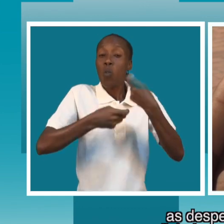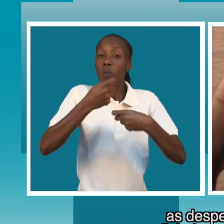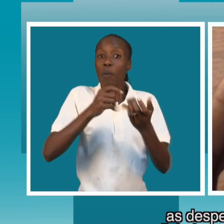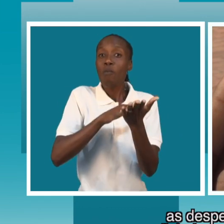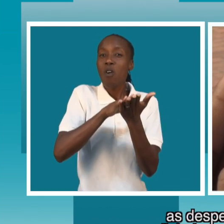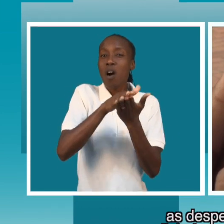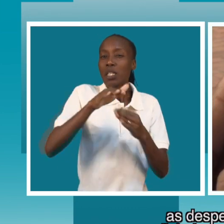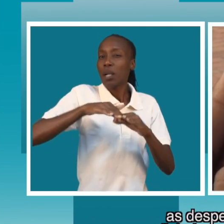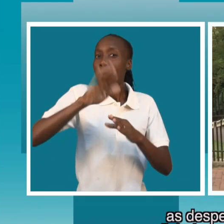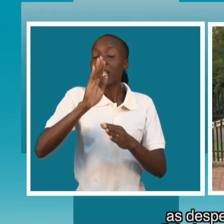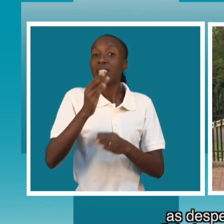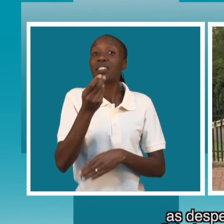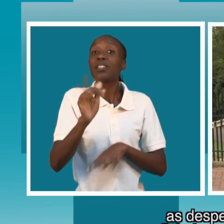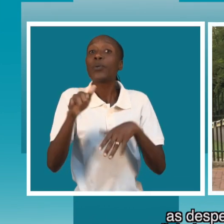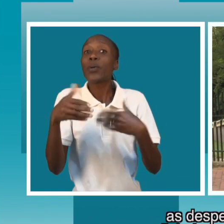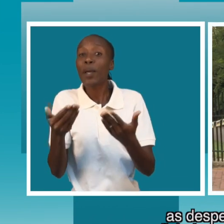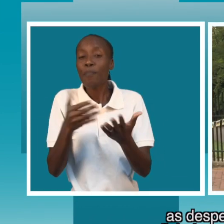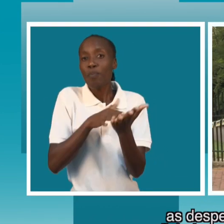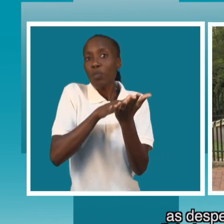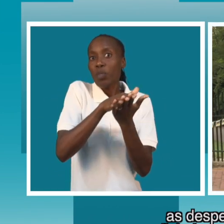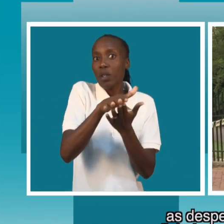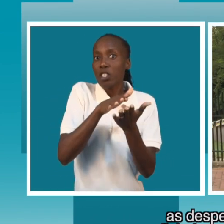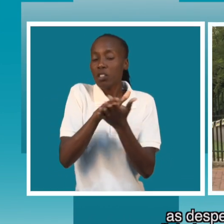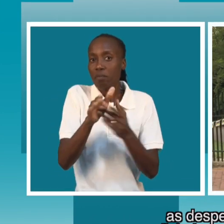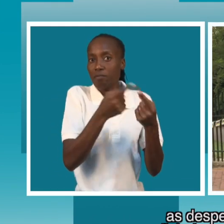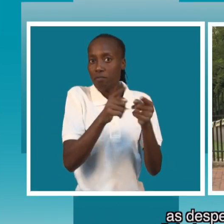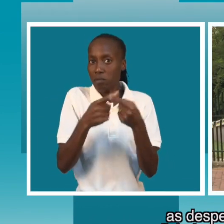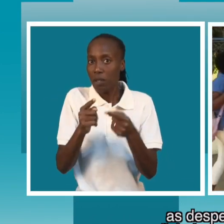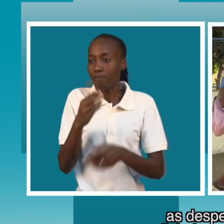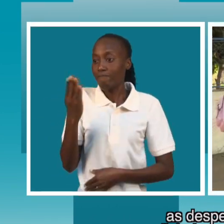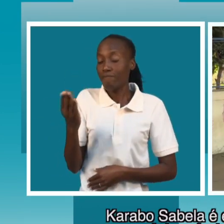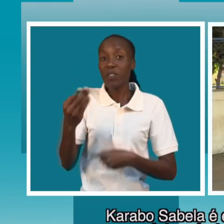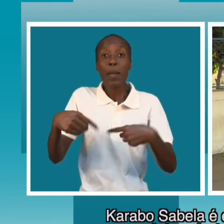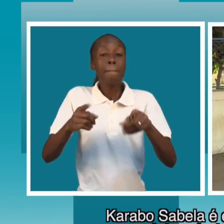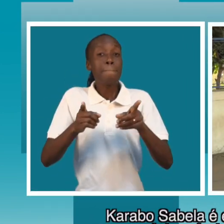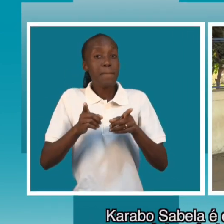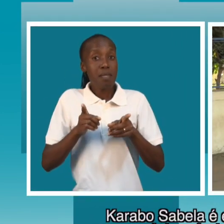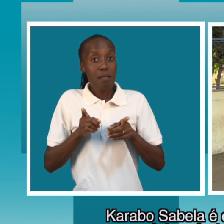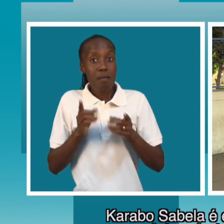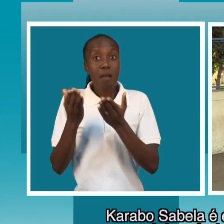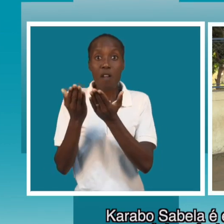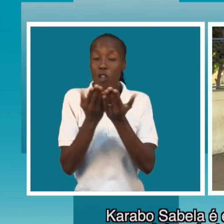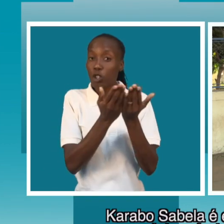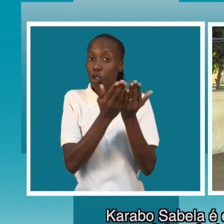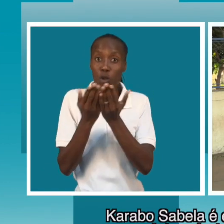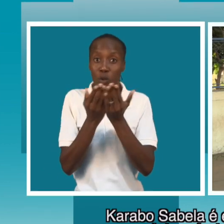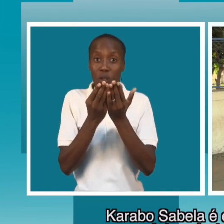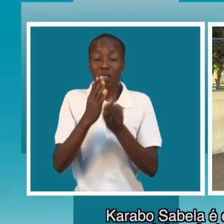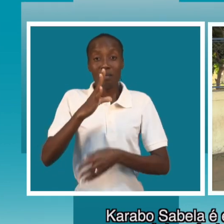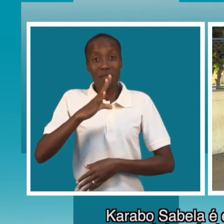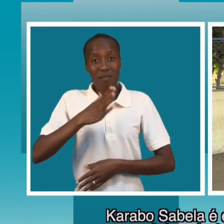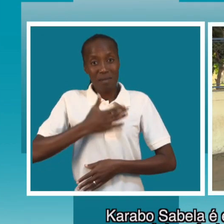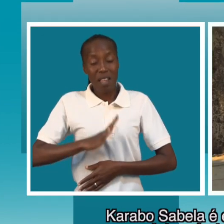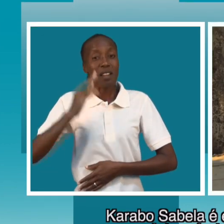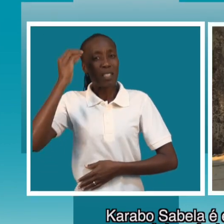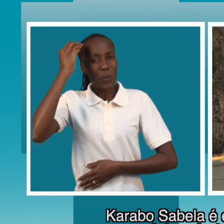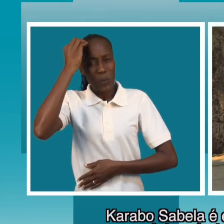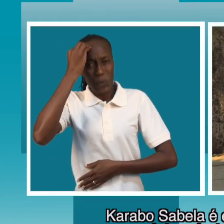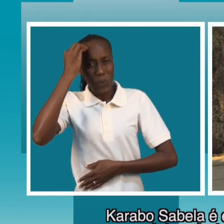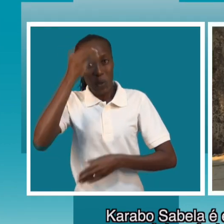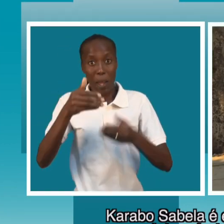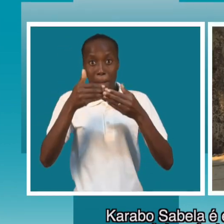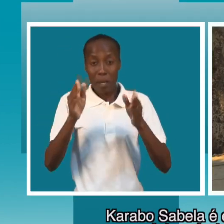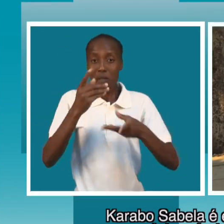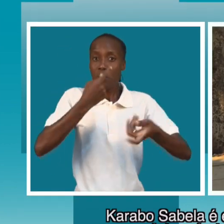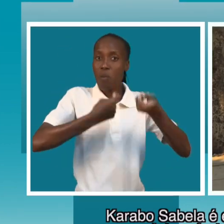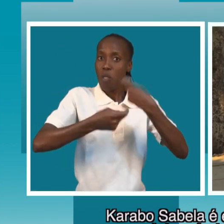mais gasta dinheiro no teu negócio são as despesas de X. Caraba Sabela é estudante e tem sonho de abrir